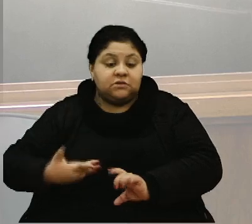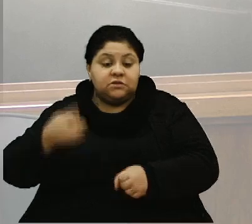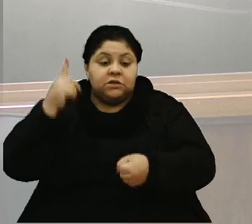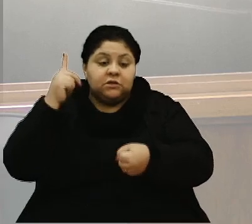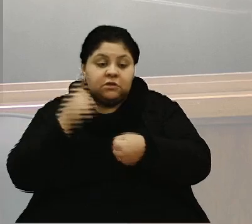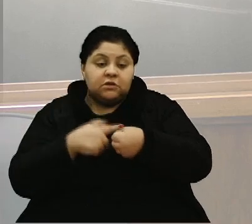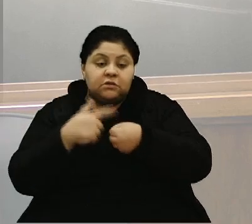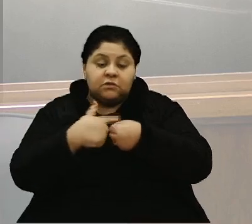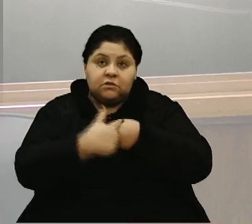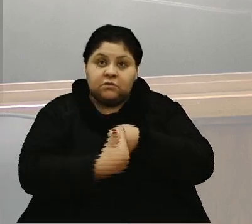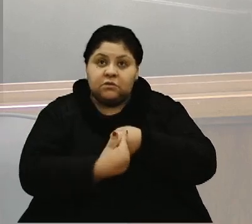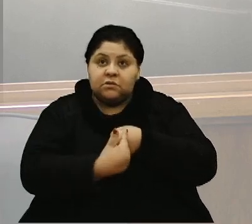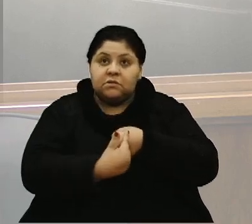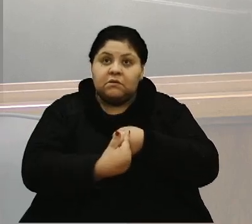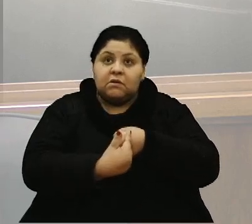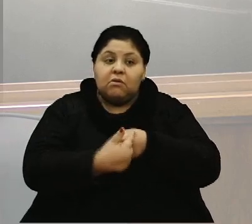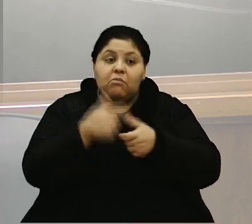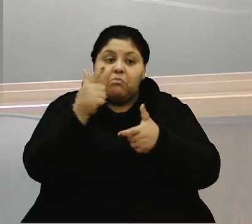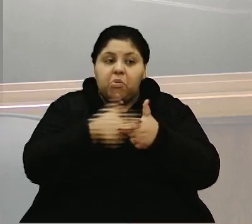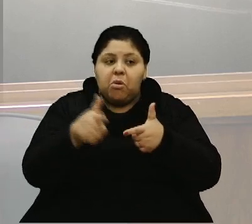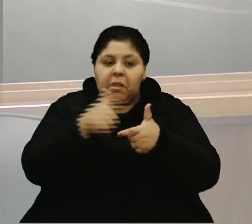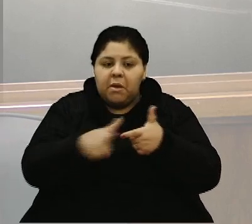cidade estão à ruína.